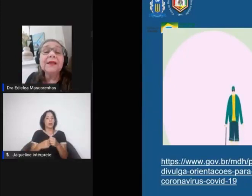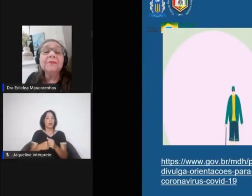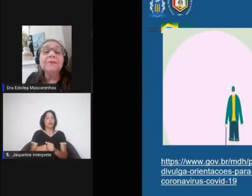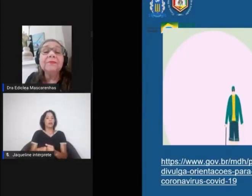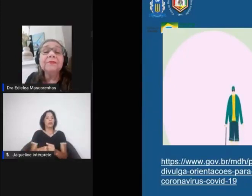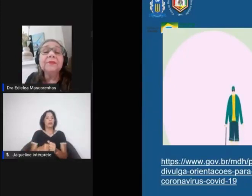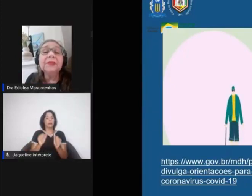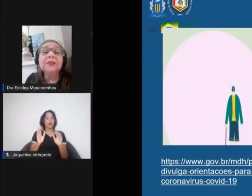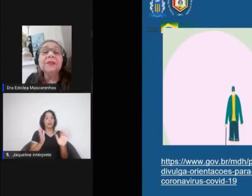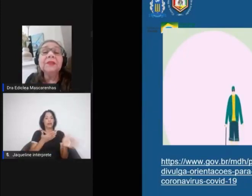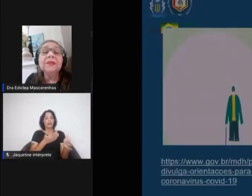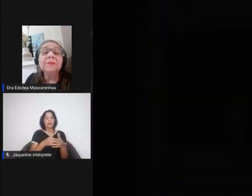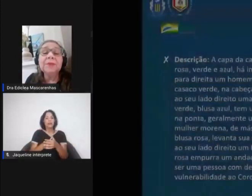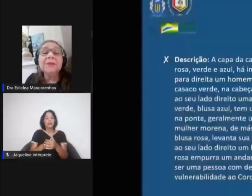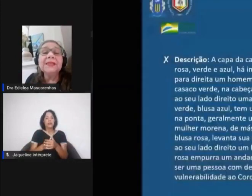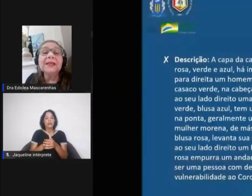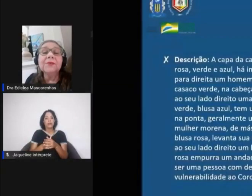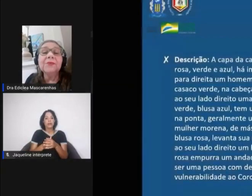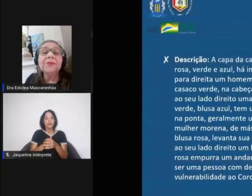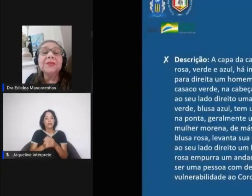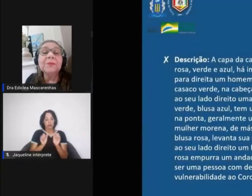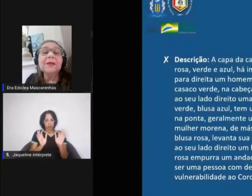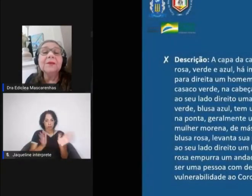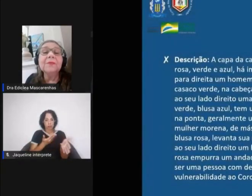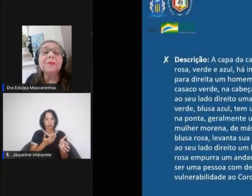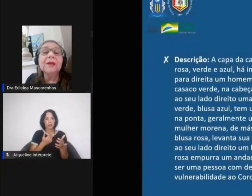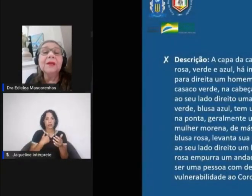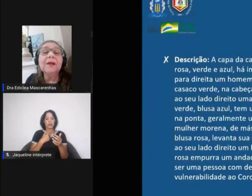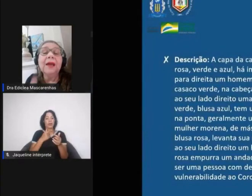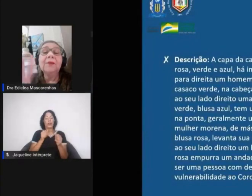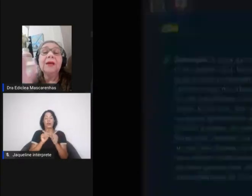Pode passar? Pode passar, que eu vou fazer